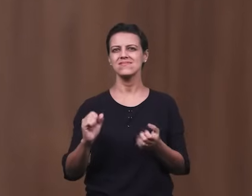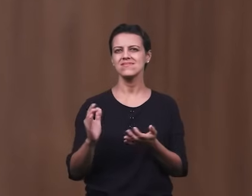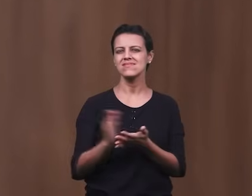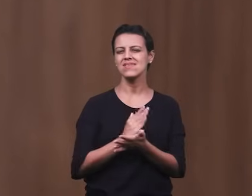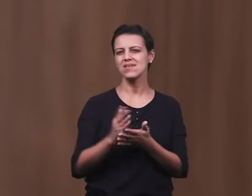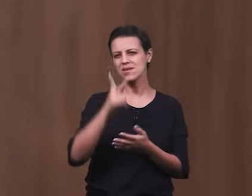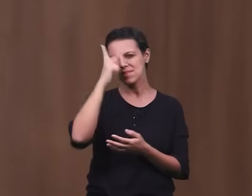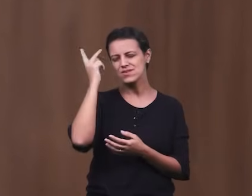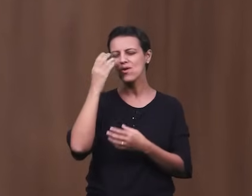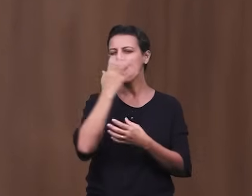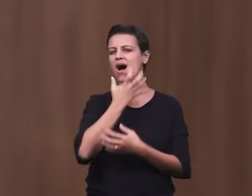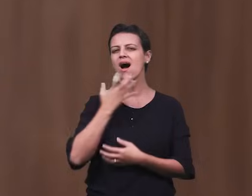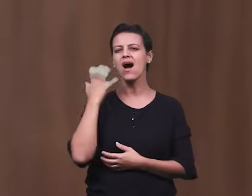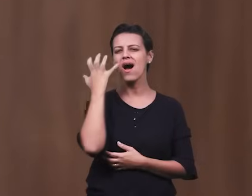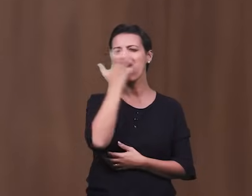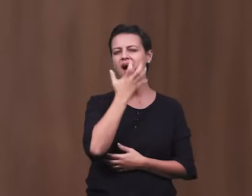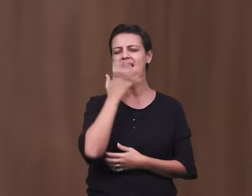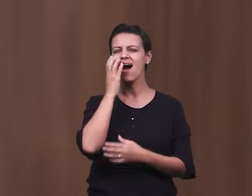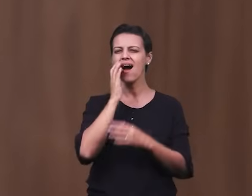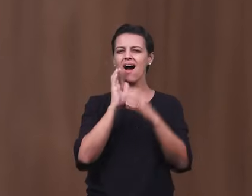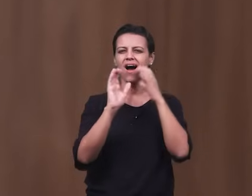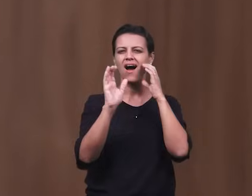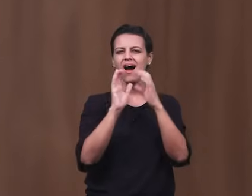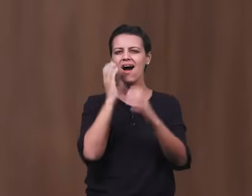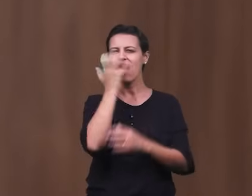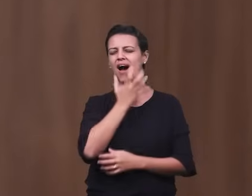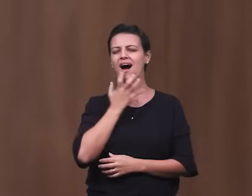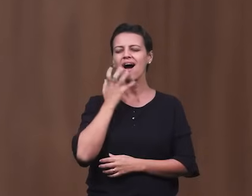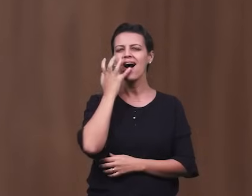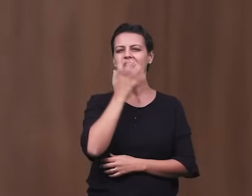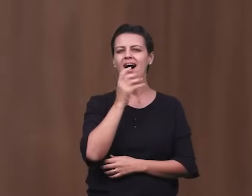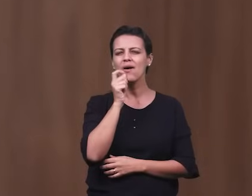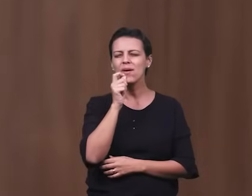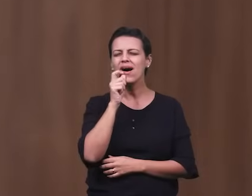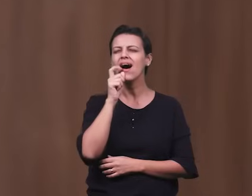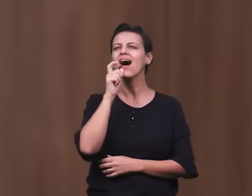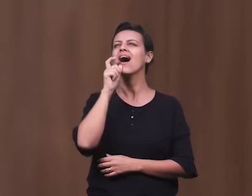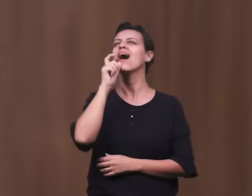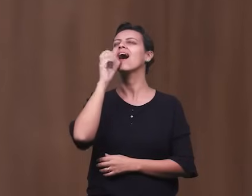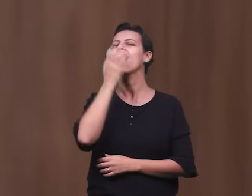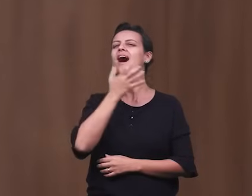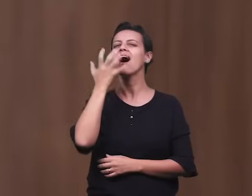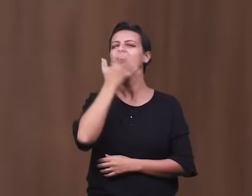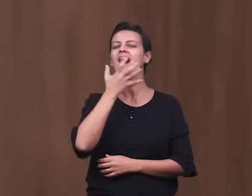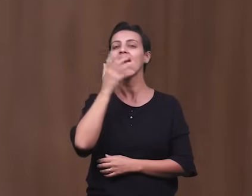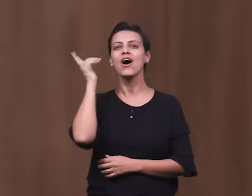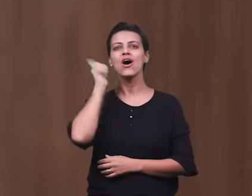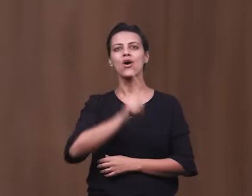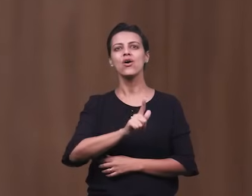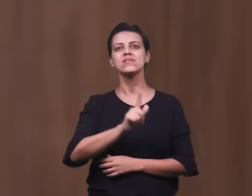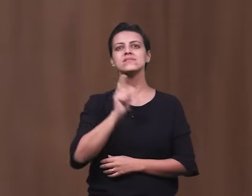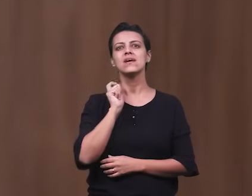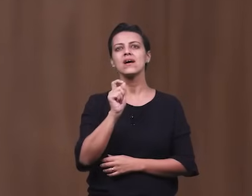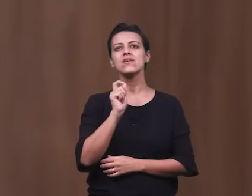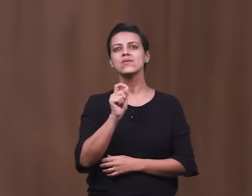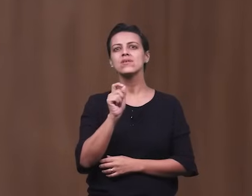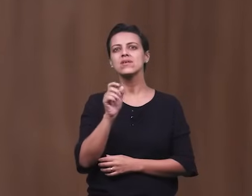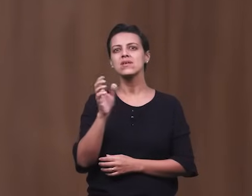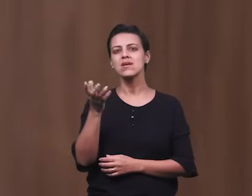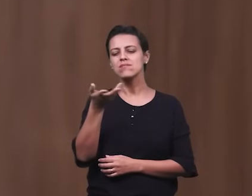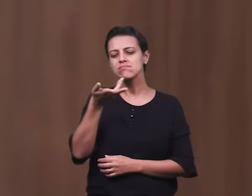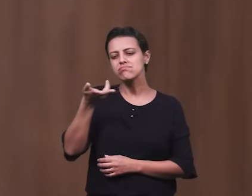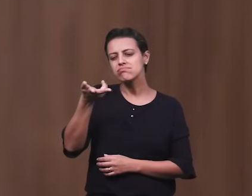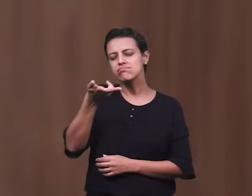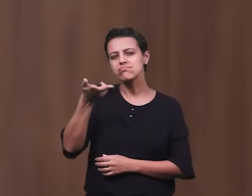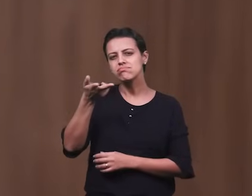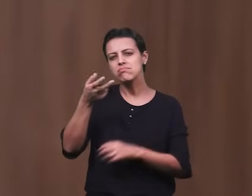cantores líricos que eles até conseguem, numa determinada nota, sobre uma certa frequência específica, eles conseguem